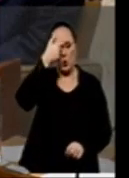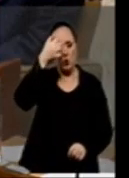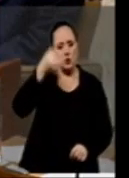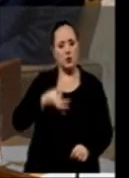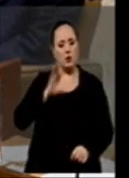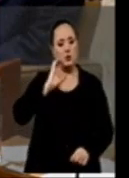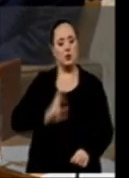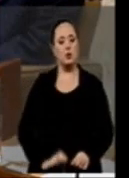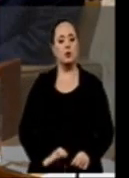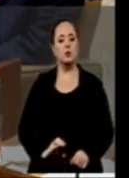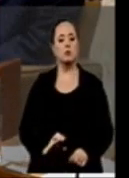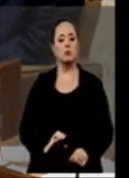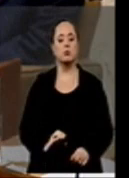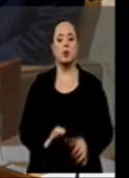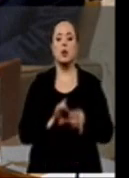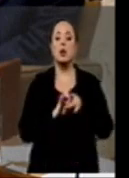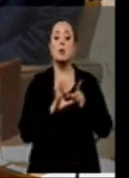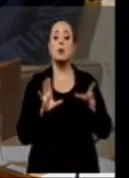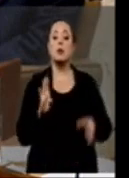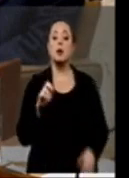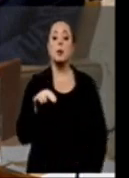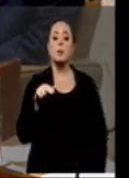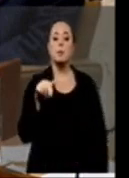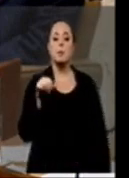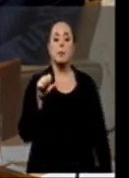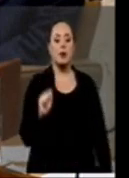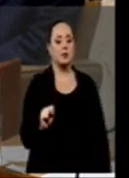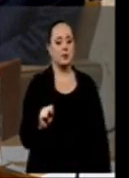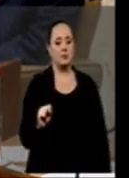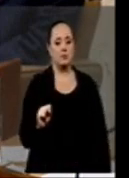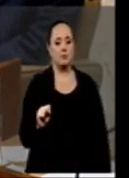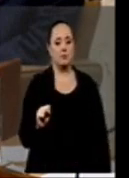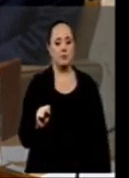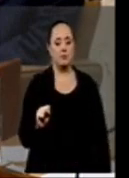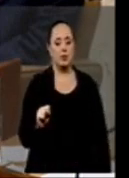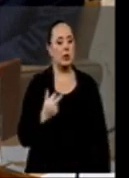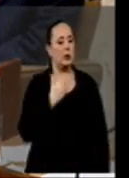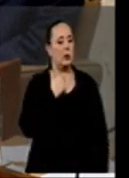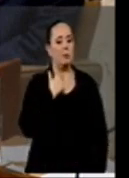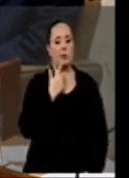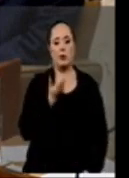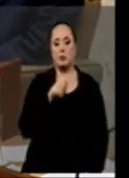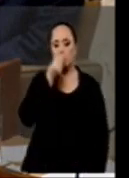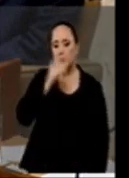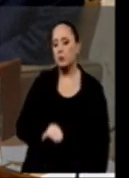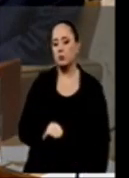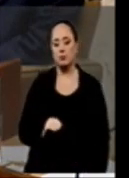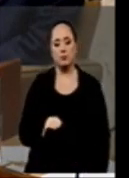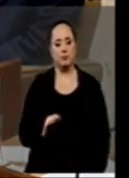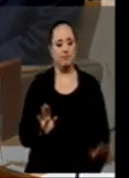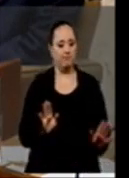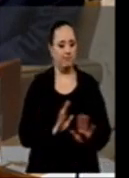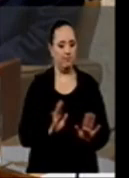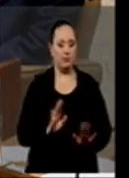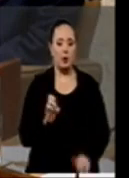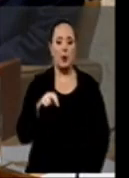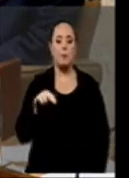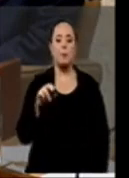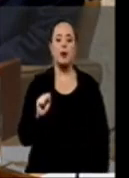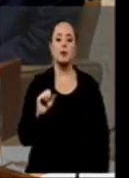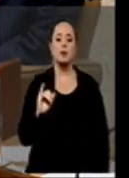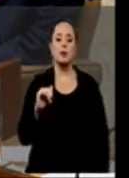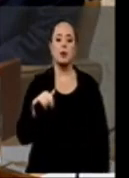liberdade são bens irrenunciáveis são bens indisponíveis